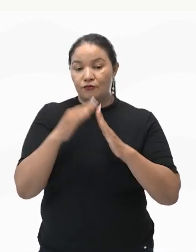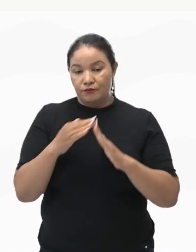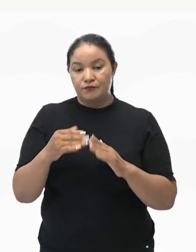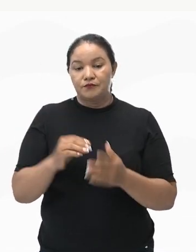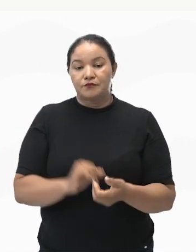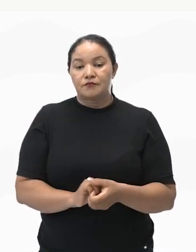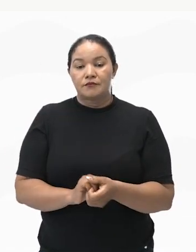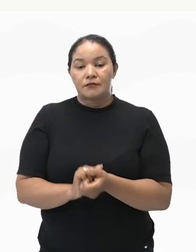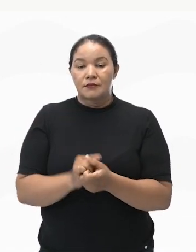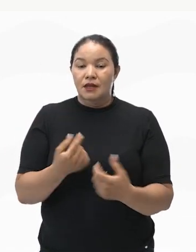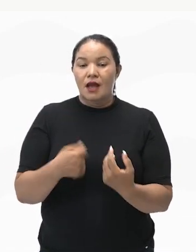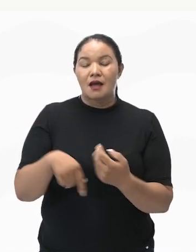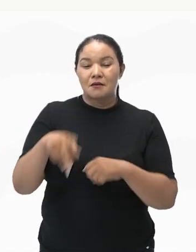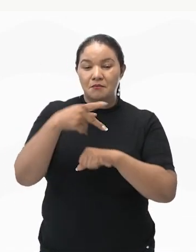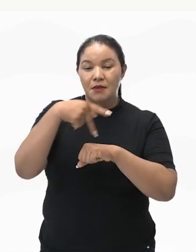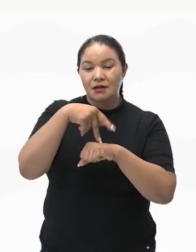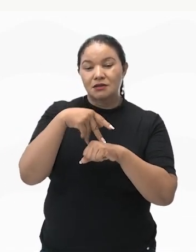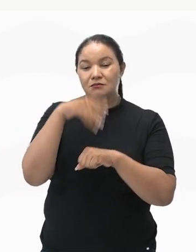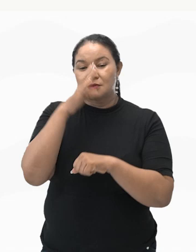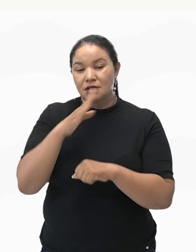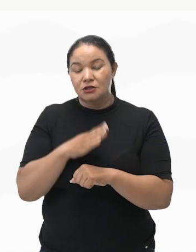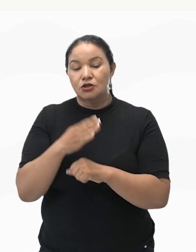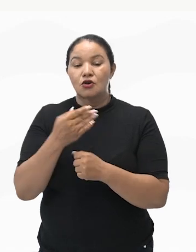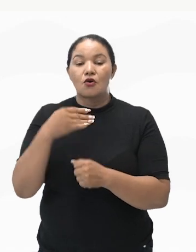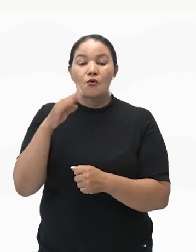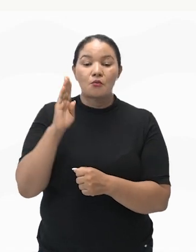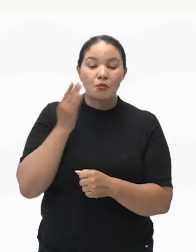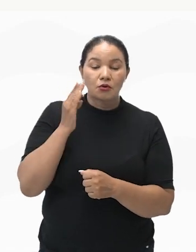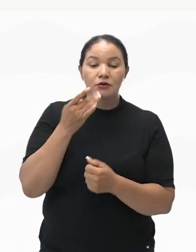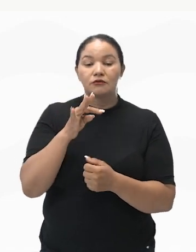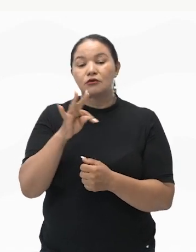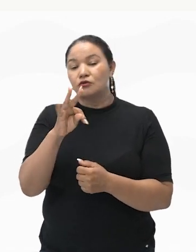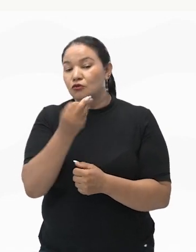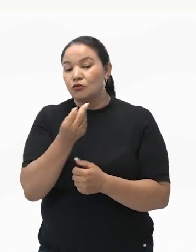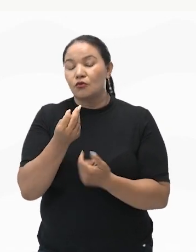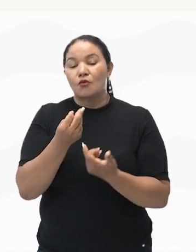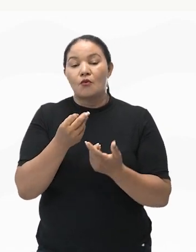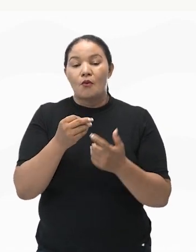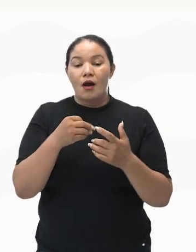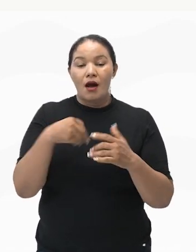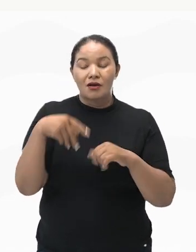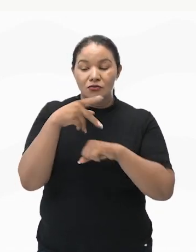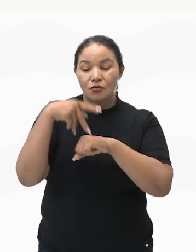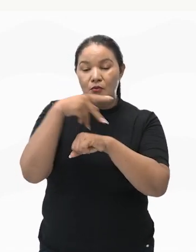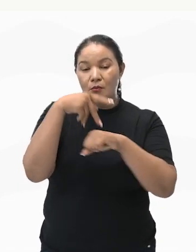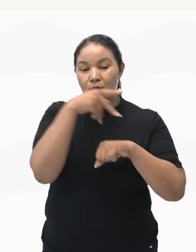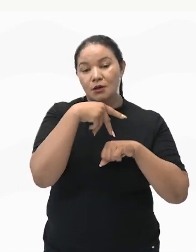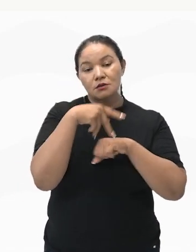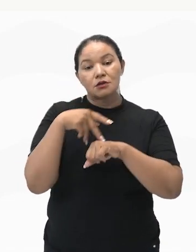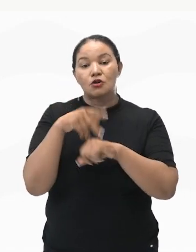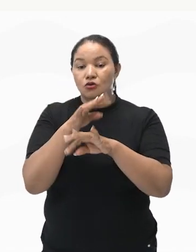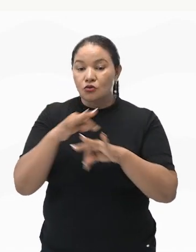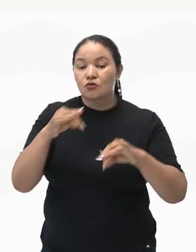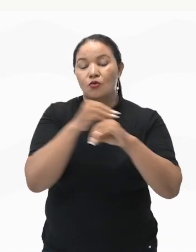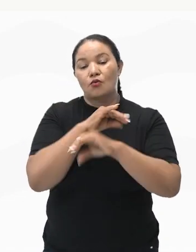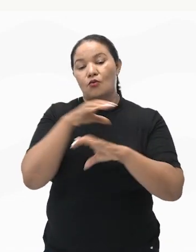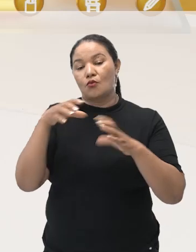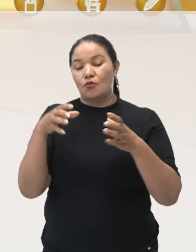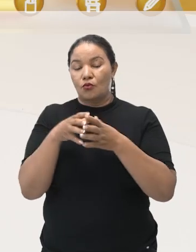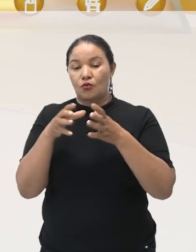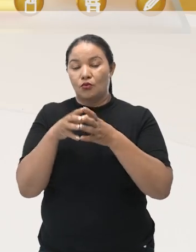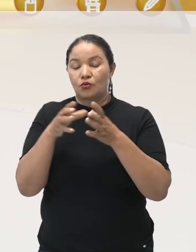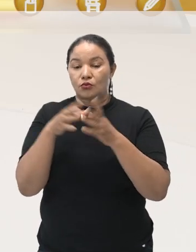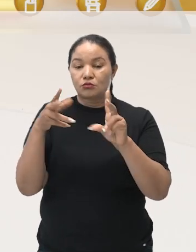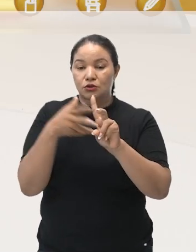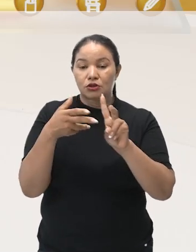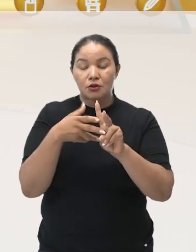Brasil, quanto nos outros países da América Latina, as comunidades indígenas precisam ser reconhecidas